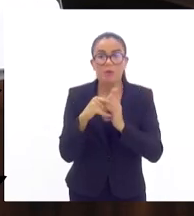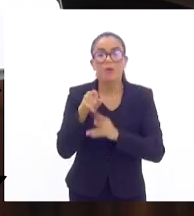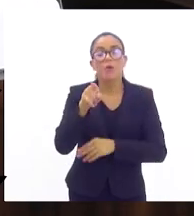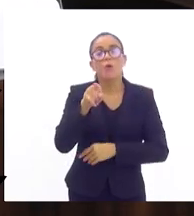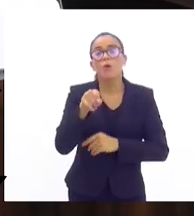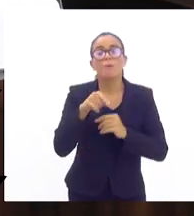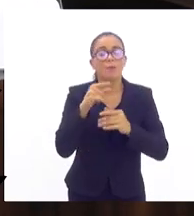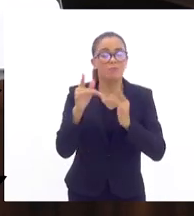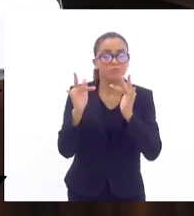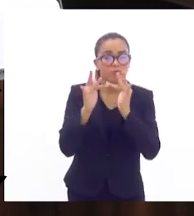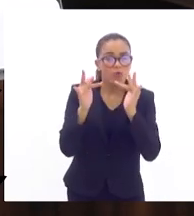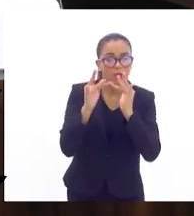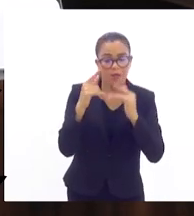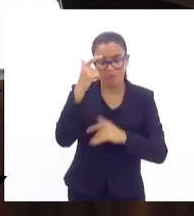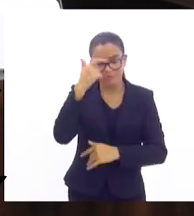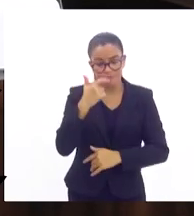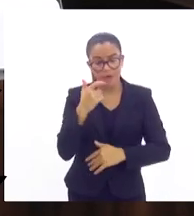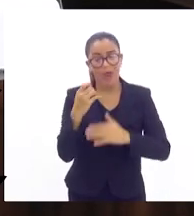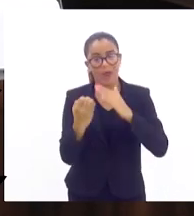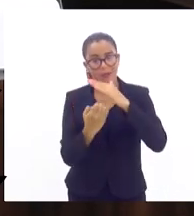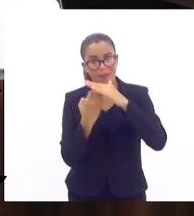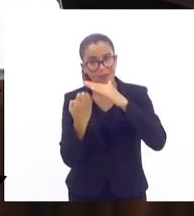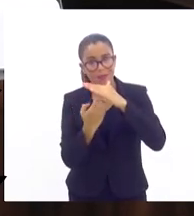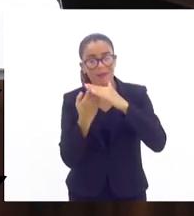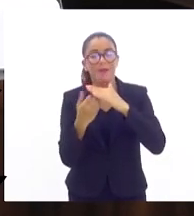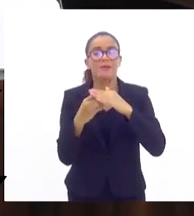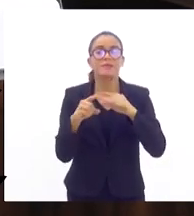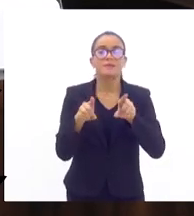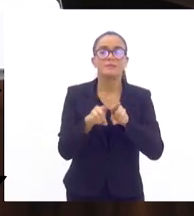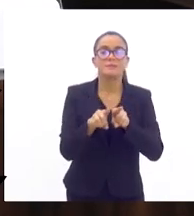os contatos com a agência e nós vamos